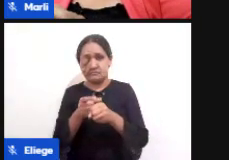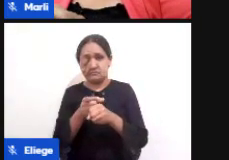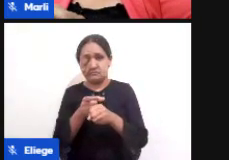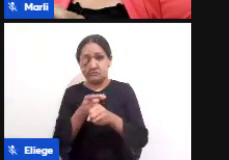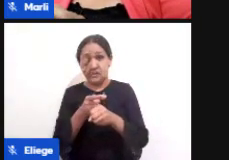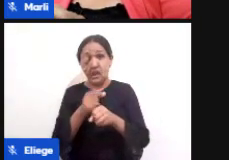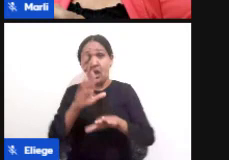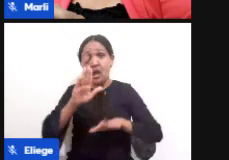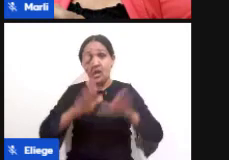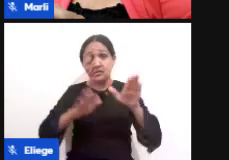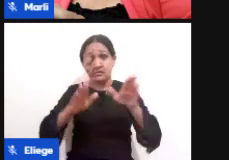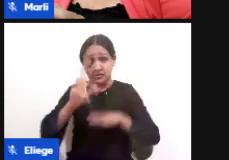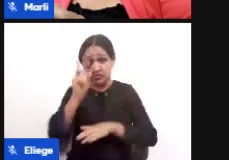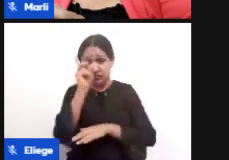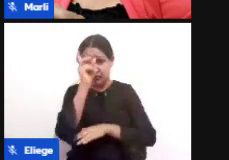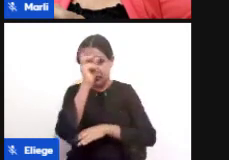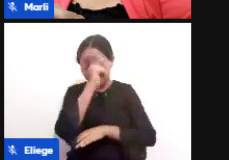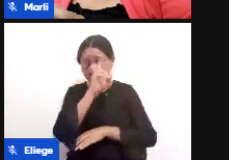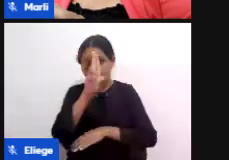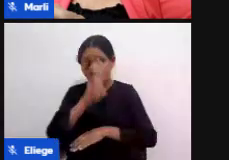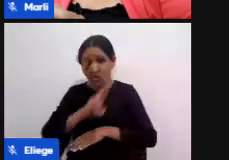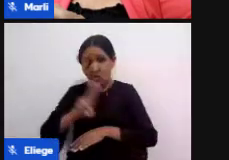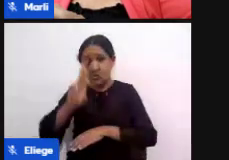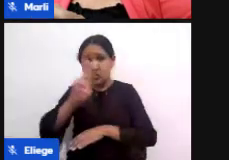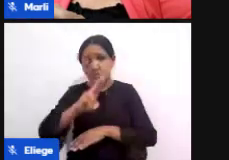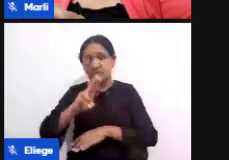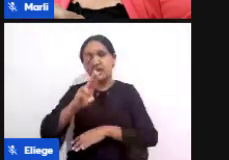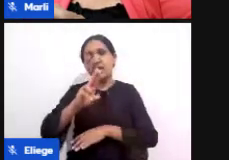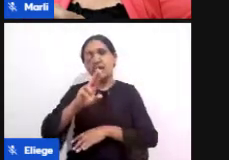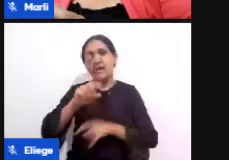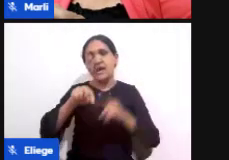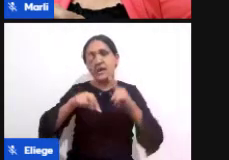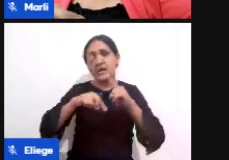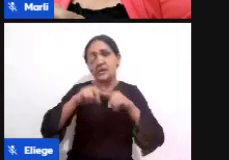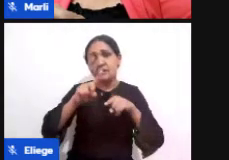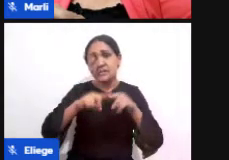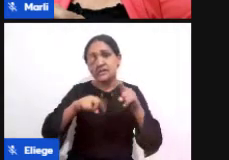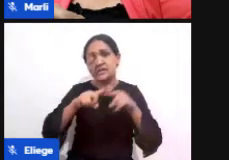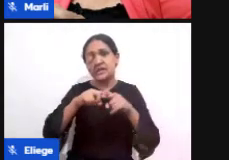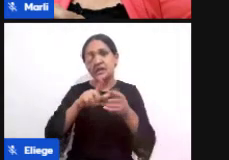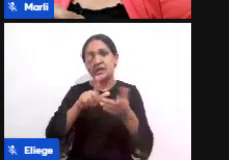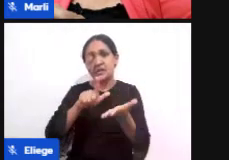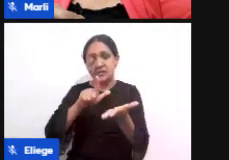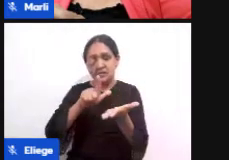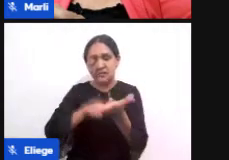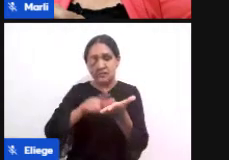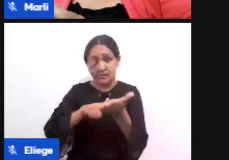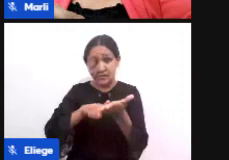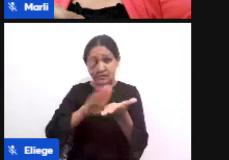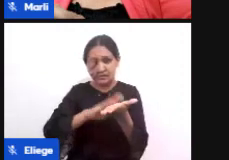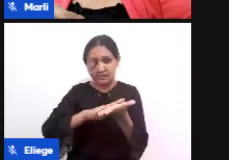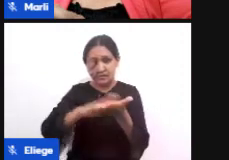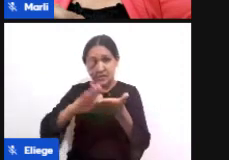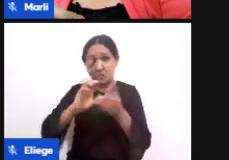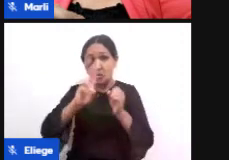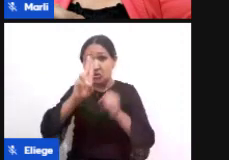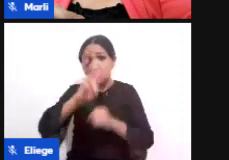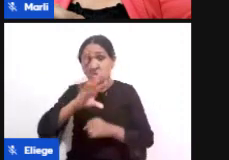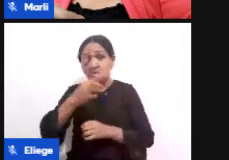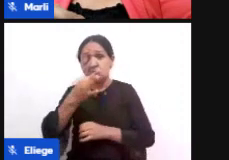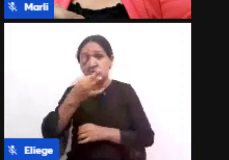material dourado, impresso, a professora pode sugerir tampinhas que eles têm em